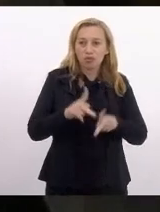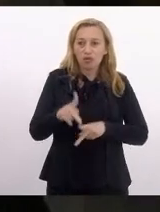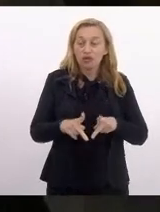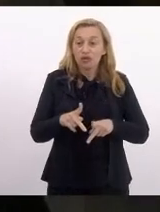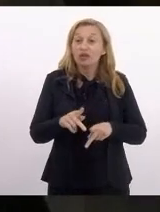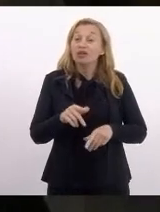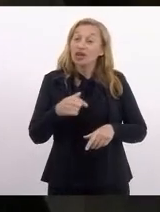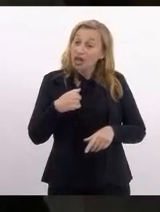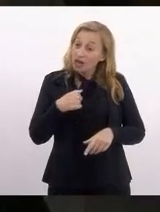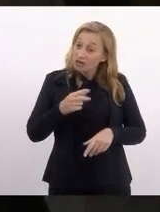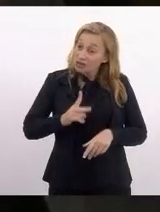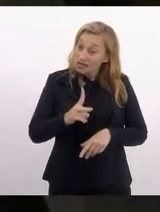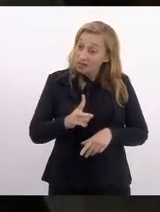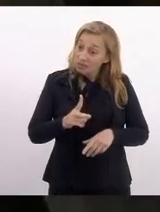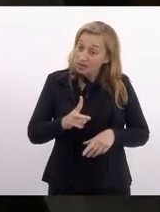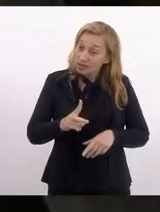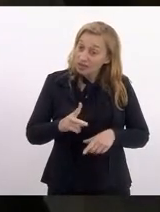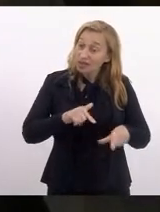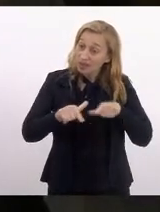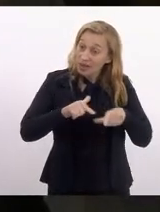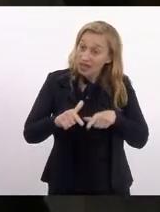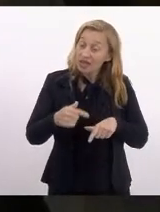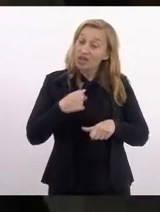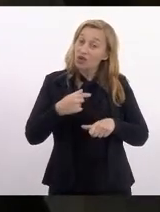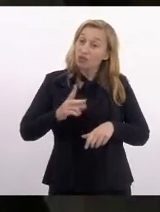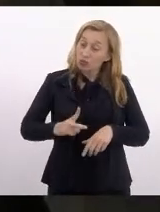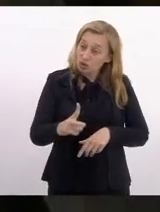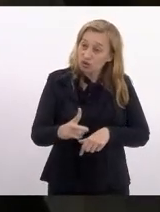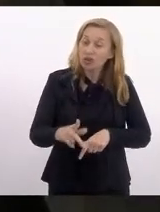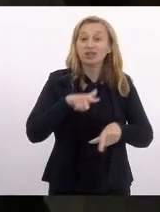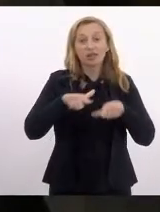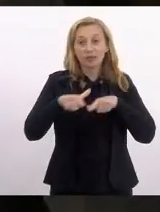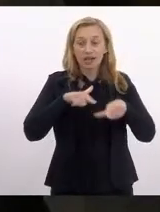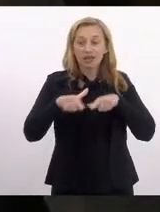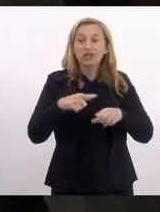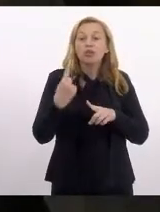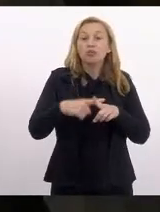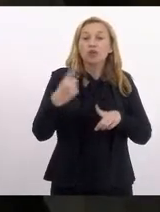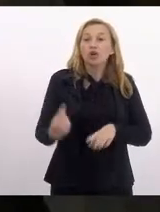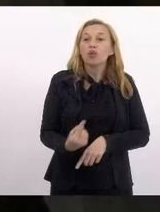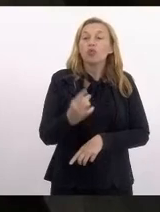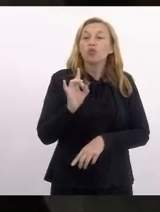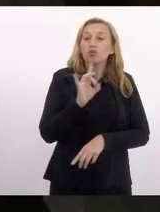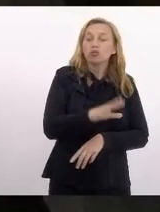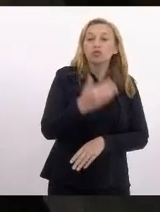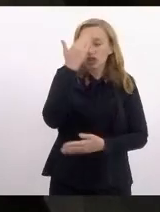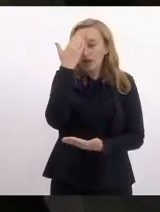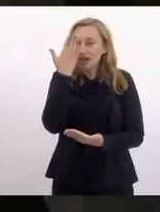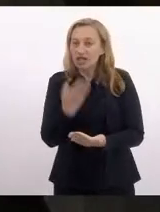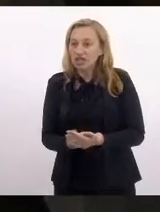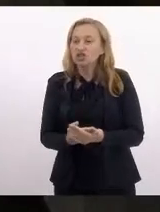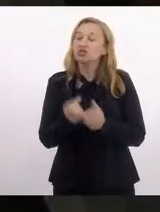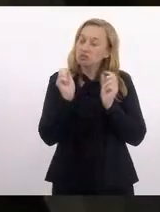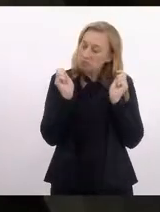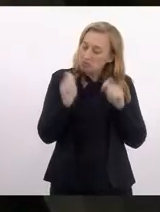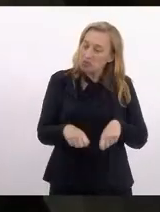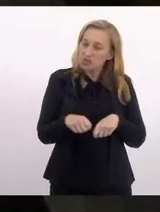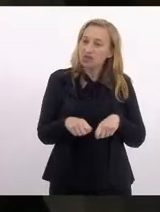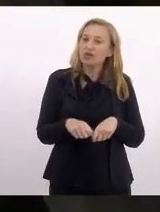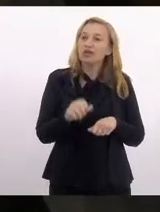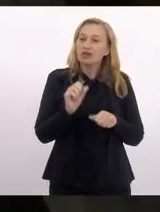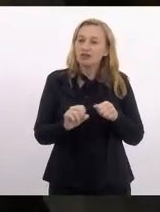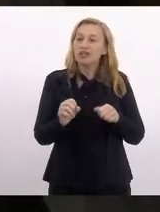povo e foi assim que eu sempre com werley e será dessa forma que eu vou continuar governando porque a única forma que eu acredito que é possível